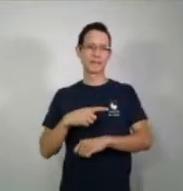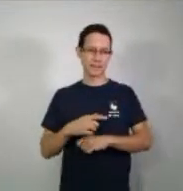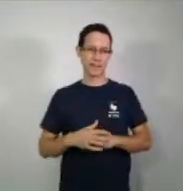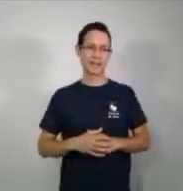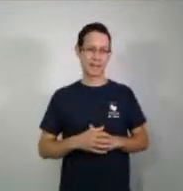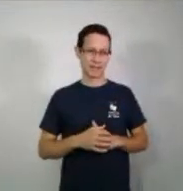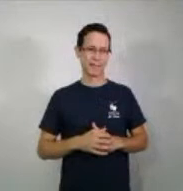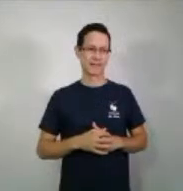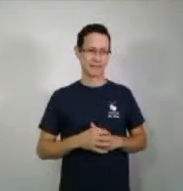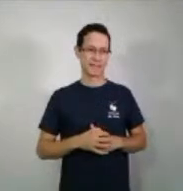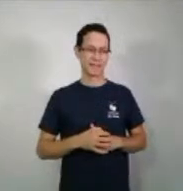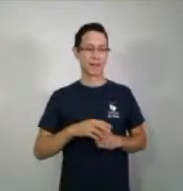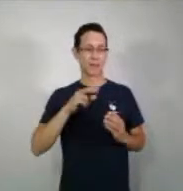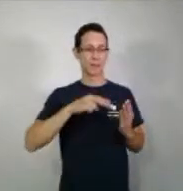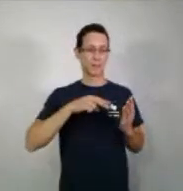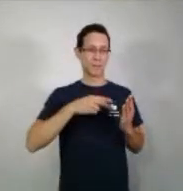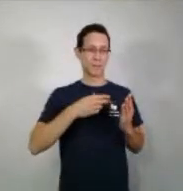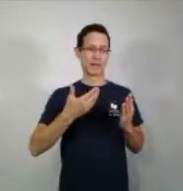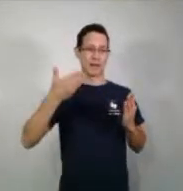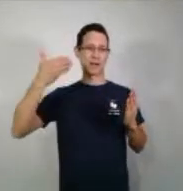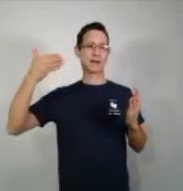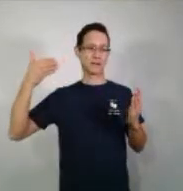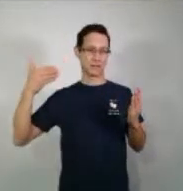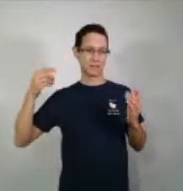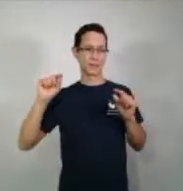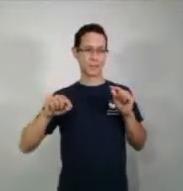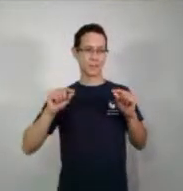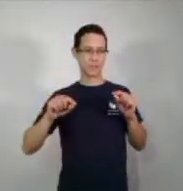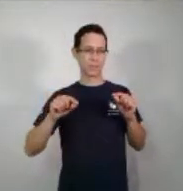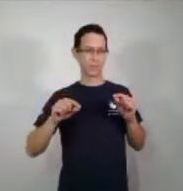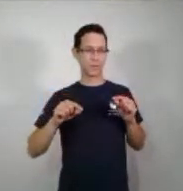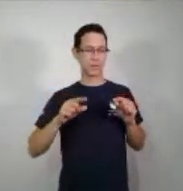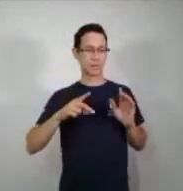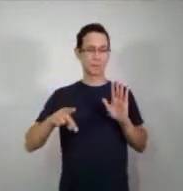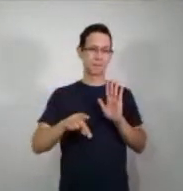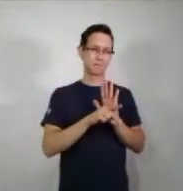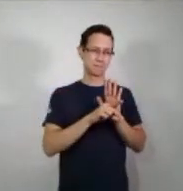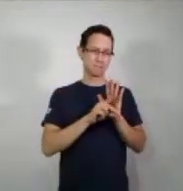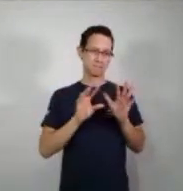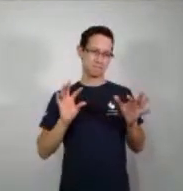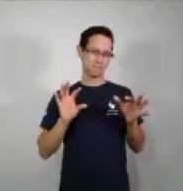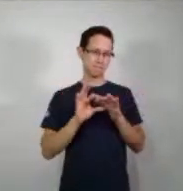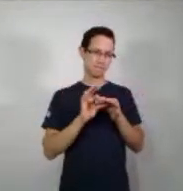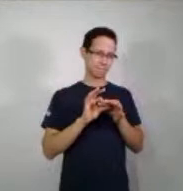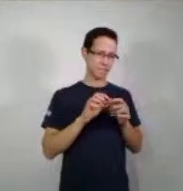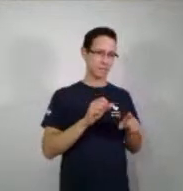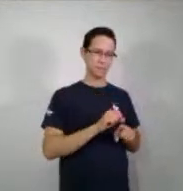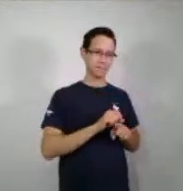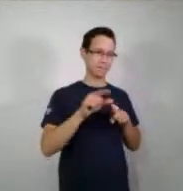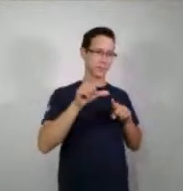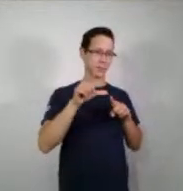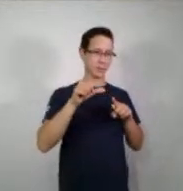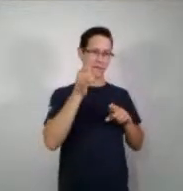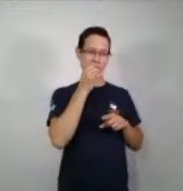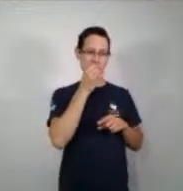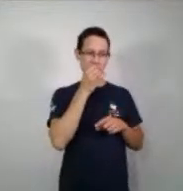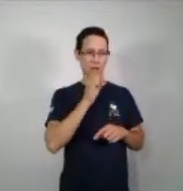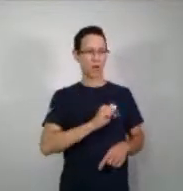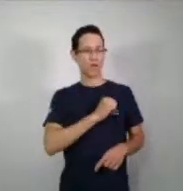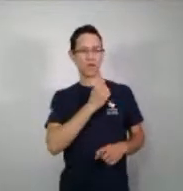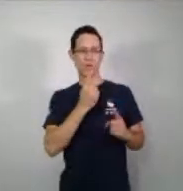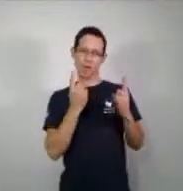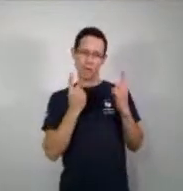Deveriam ter vindo muito antes. Histórias de migração, de pertencimento, de exílio. E esse ódio racial contra judeus, né?